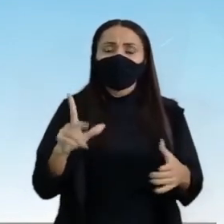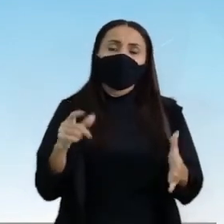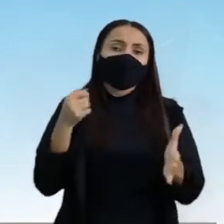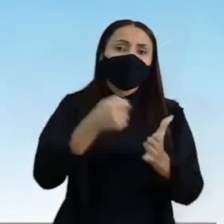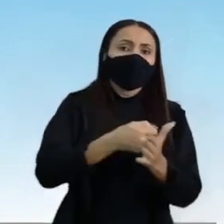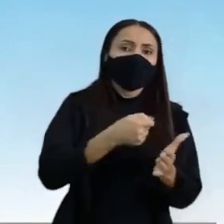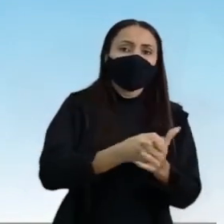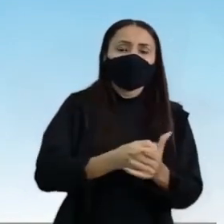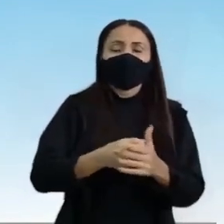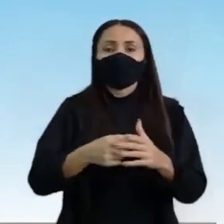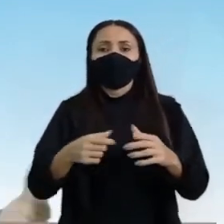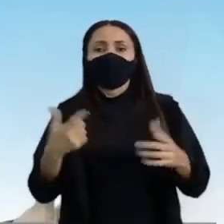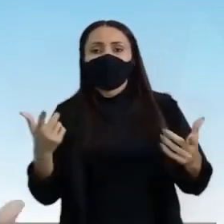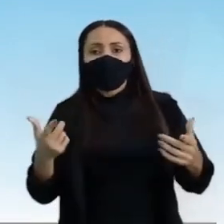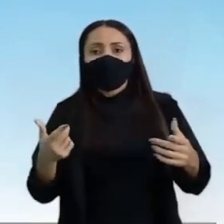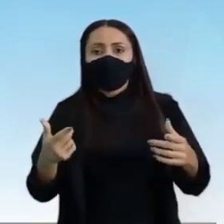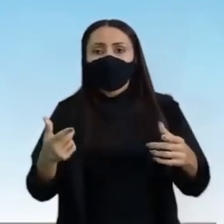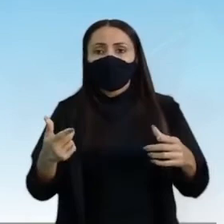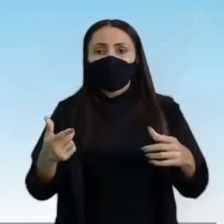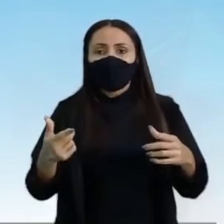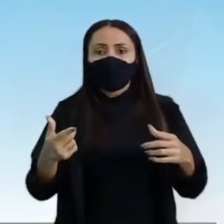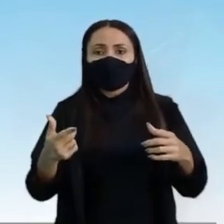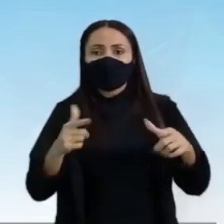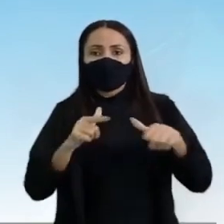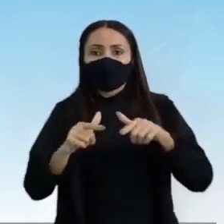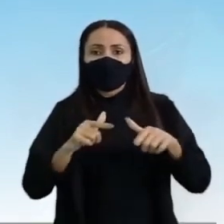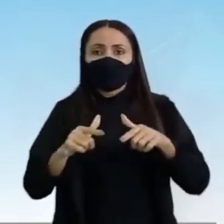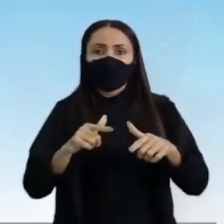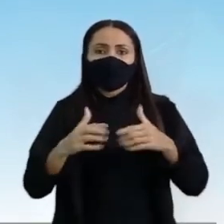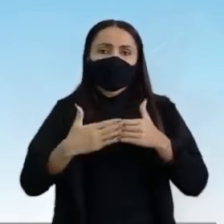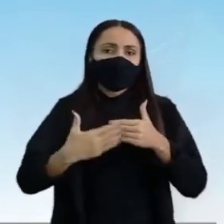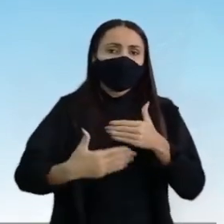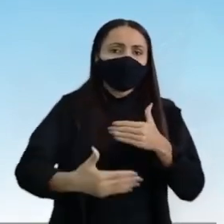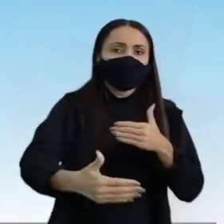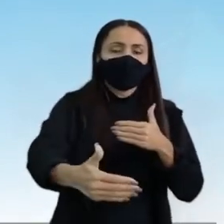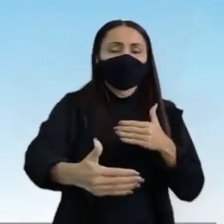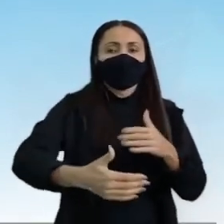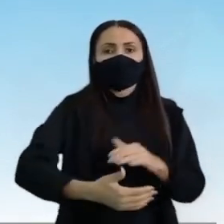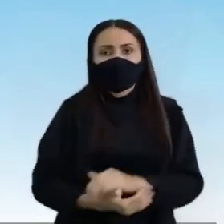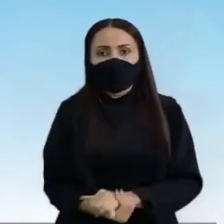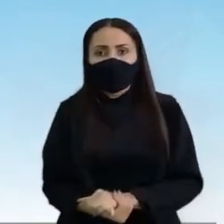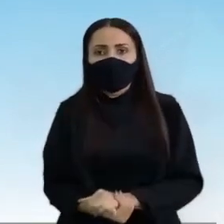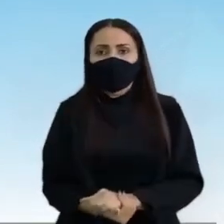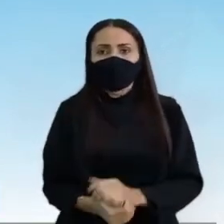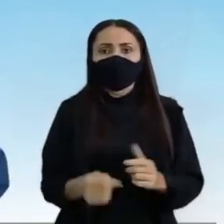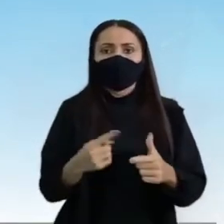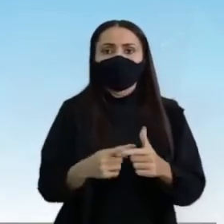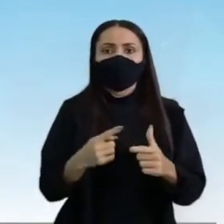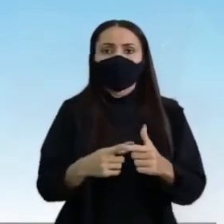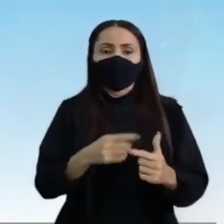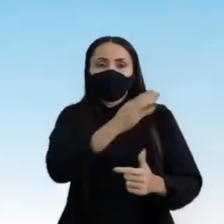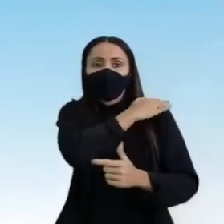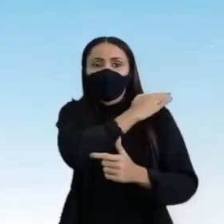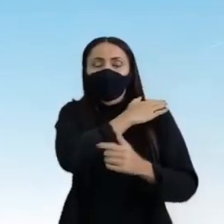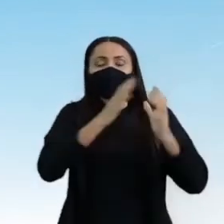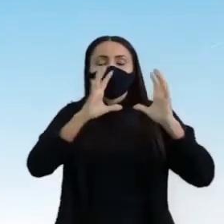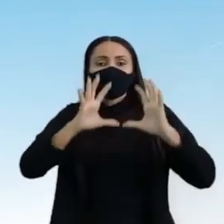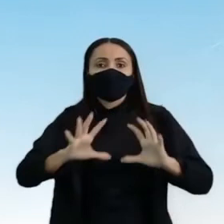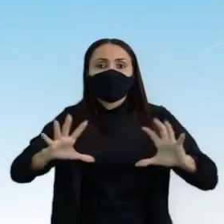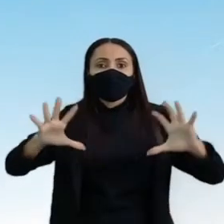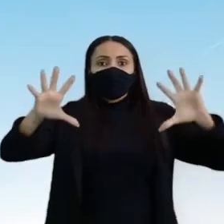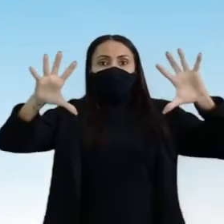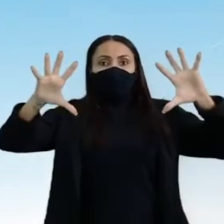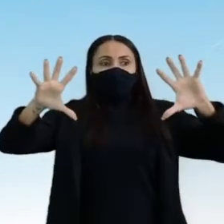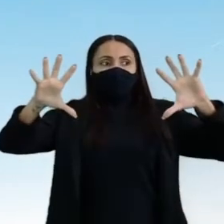resistir a atividades de longa duração mais do que pessoas que não têm esses hábitos. Porque o pulmão se expande, então é